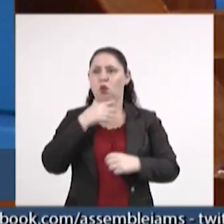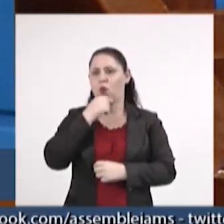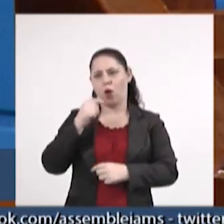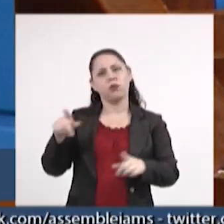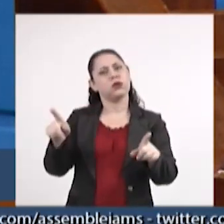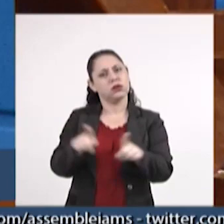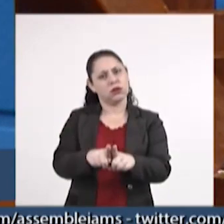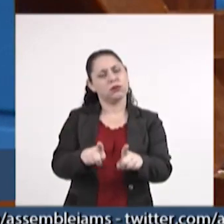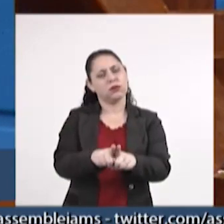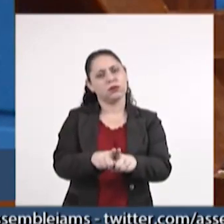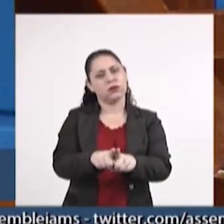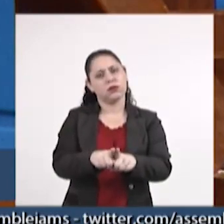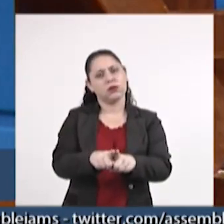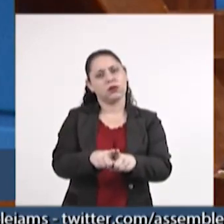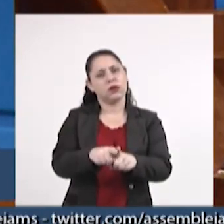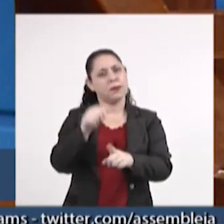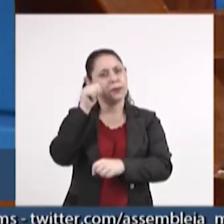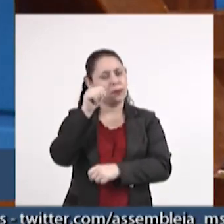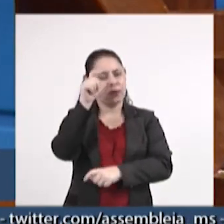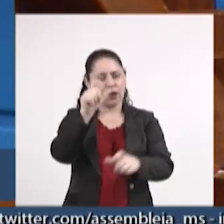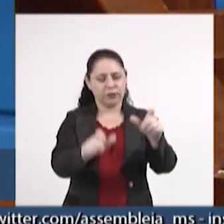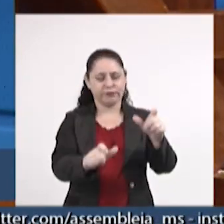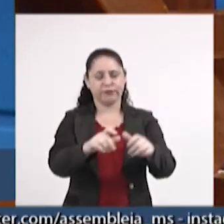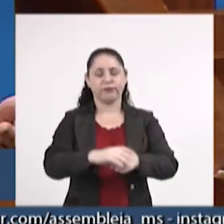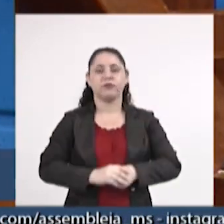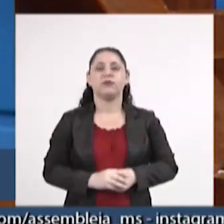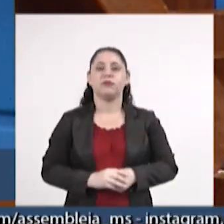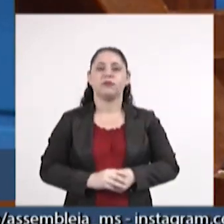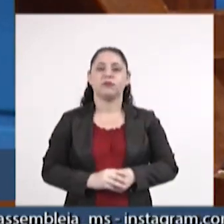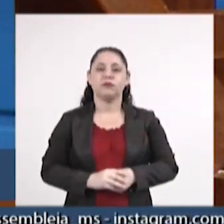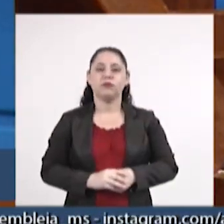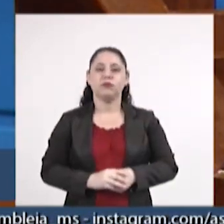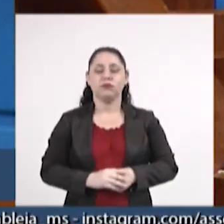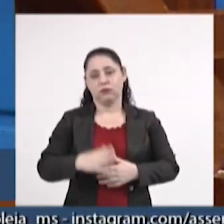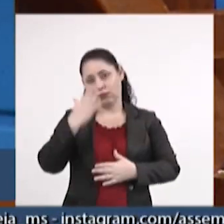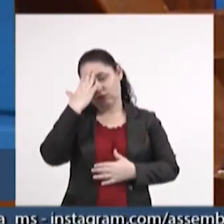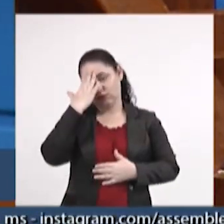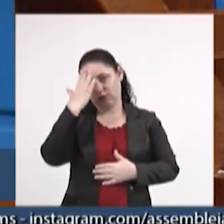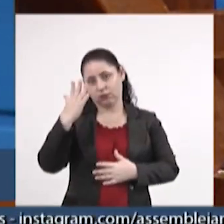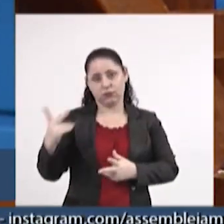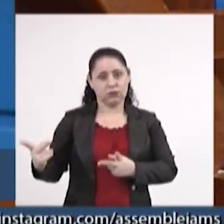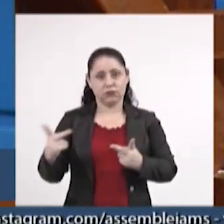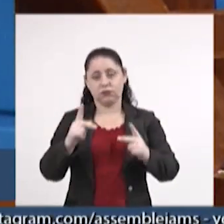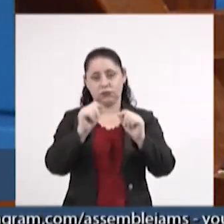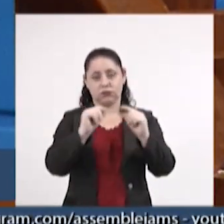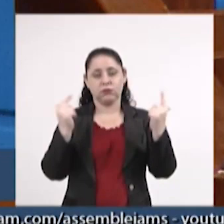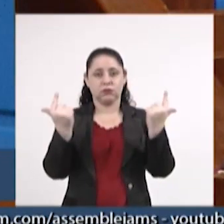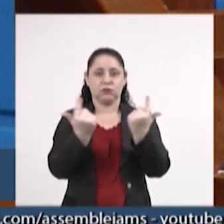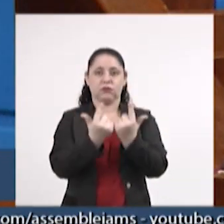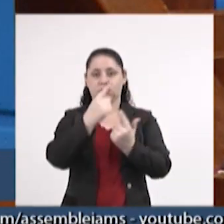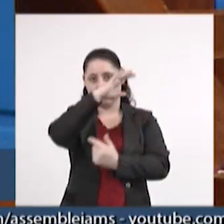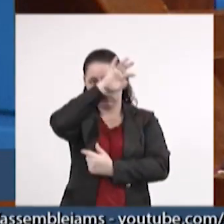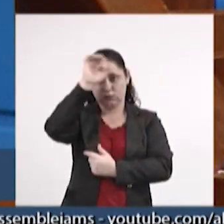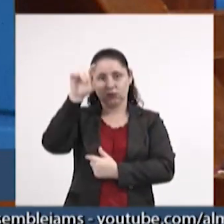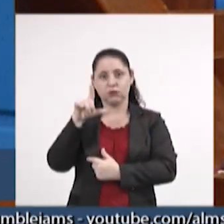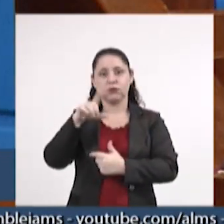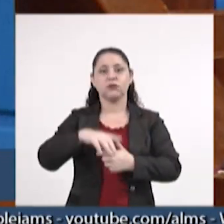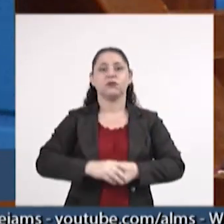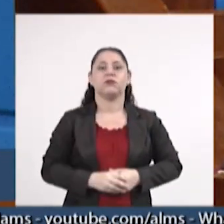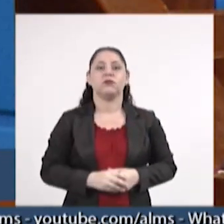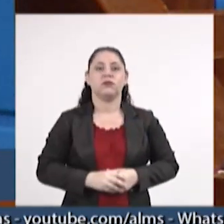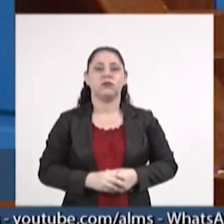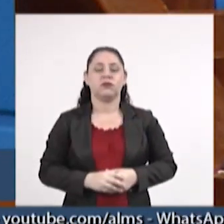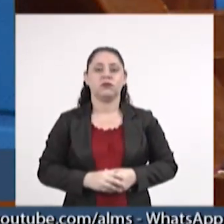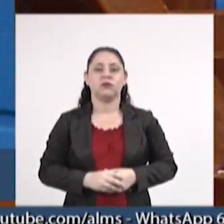homens, elas precisam ser das nossas mulheres, né? Então, eu agradeço o convite da Assembleia Legislativa de Mato Grosso do